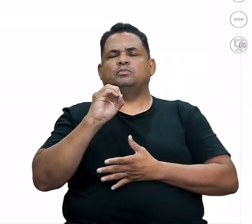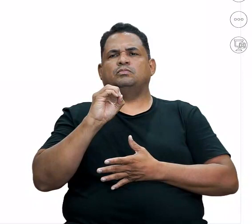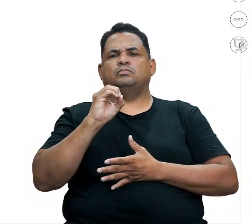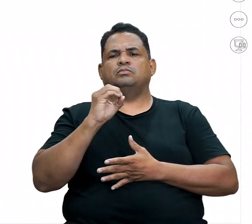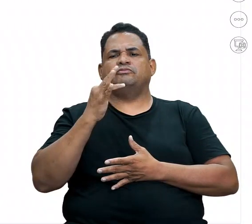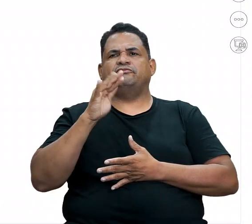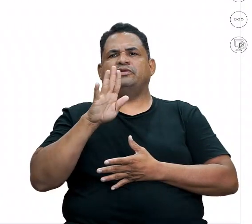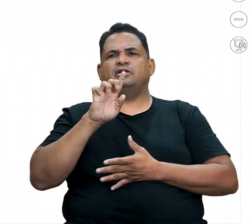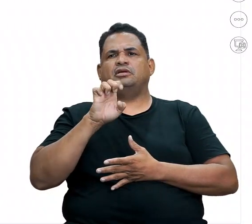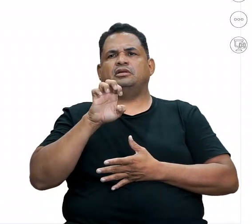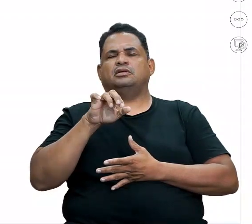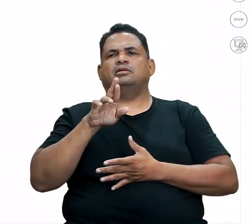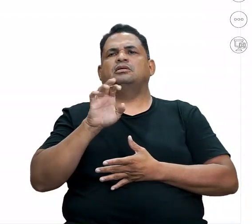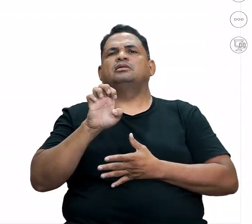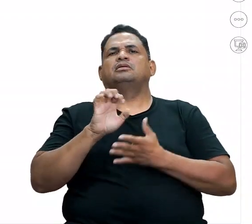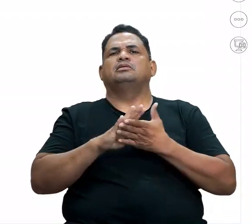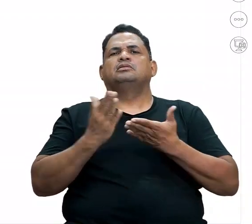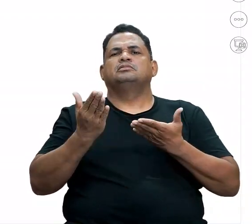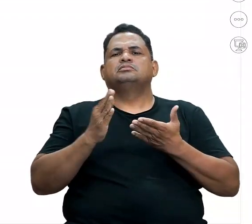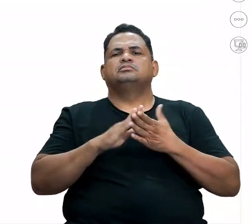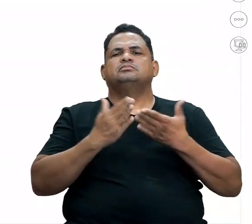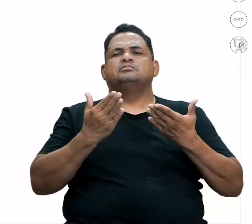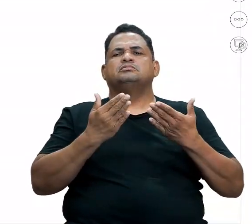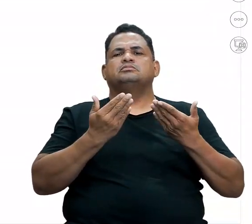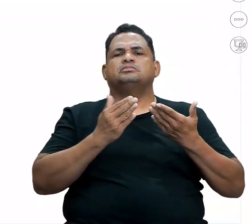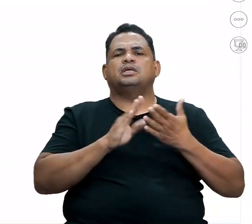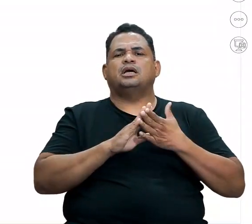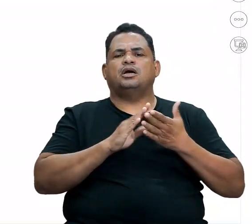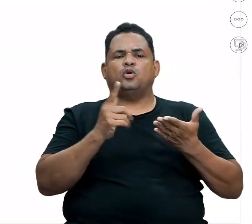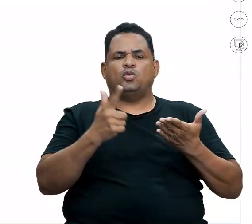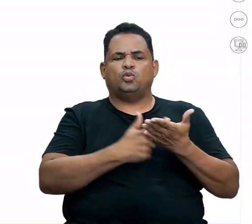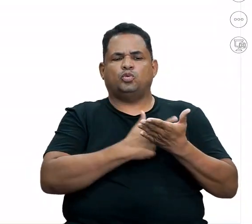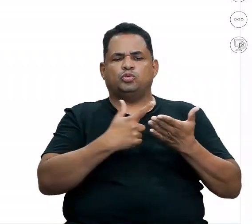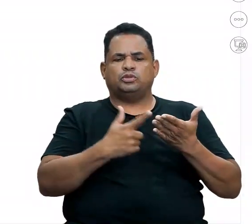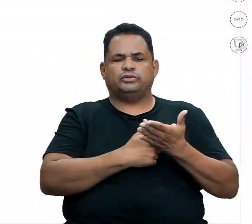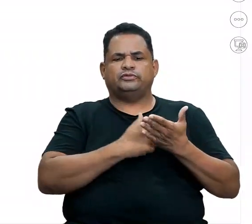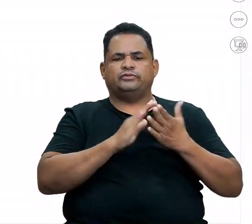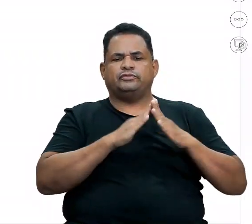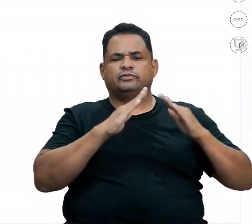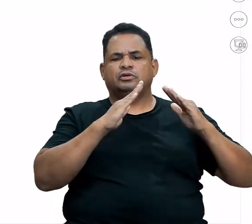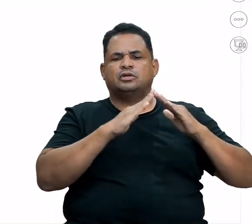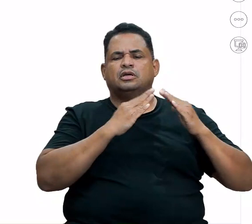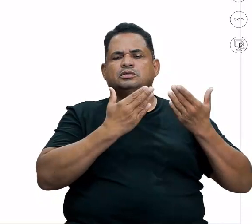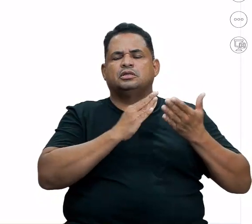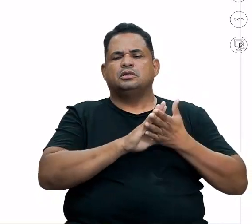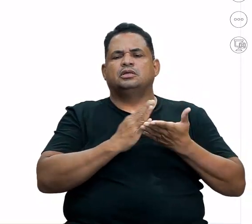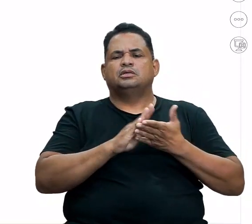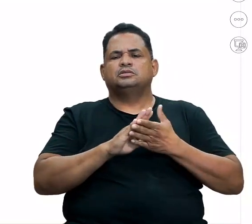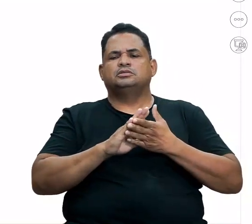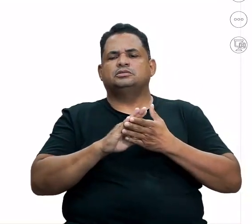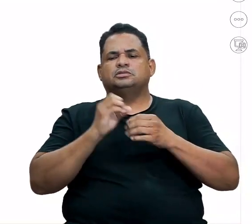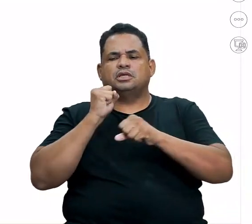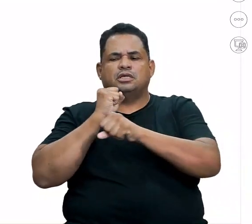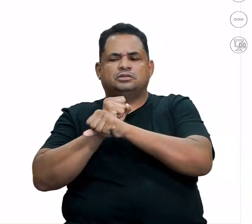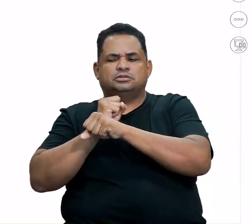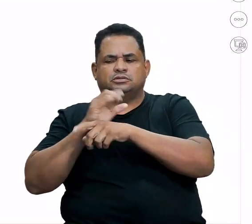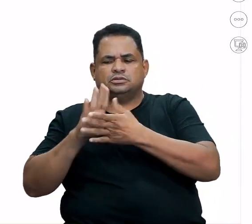Freire, né? Onde ele, na Casa Grande Senzala, ele falava que a gente vivia numa democracia